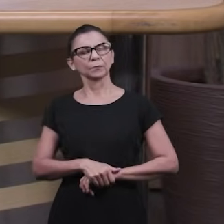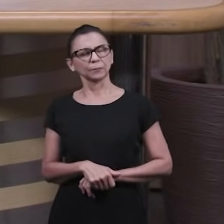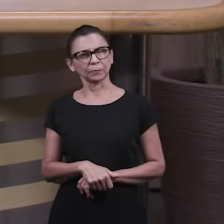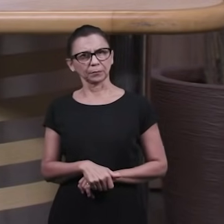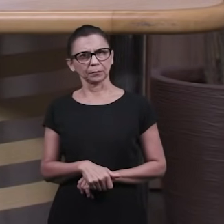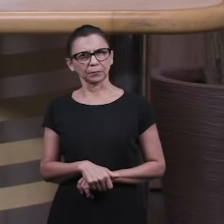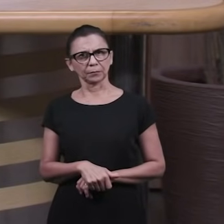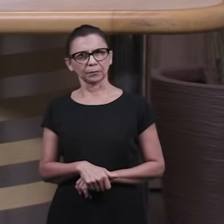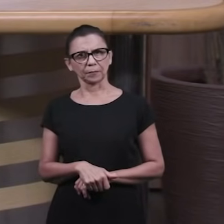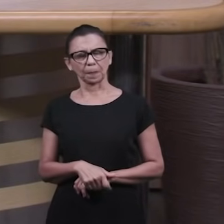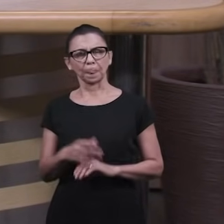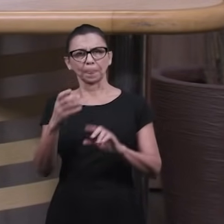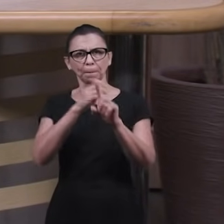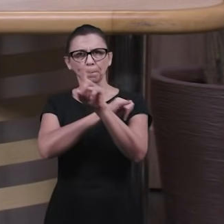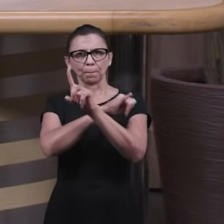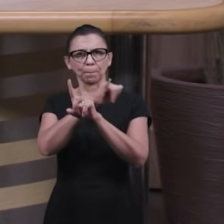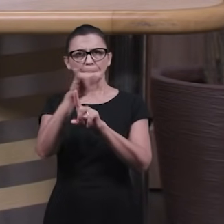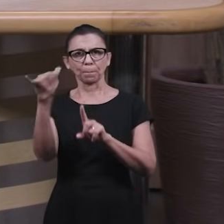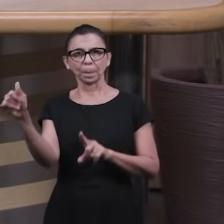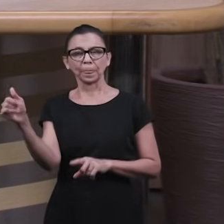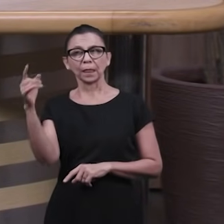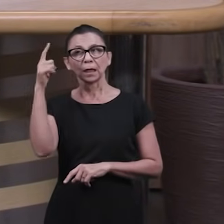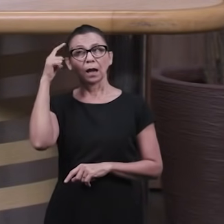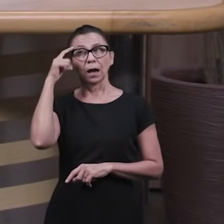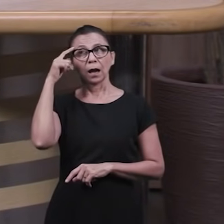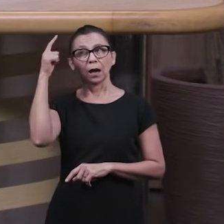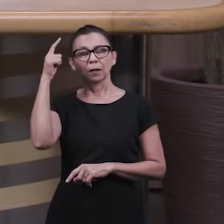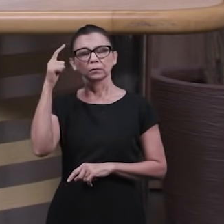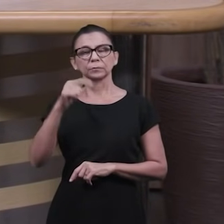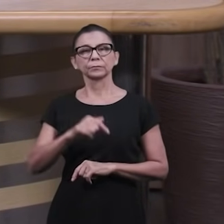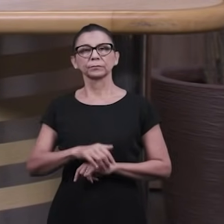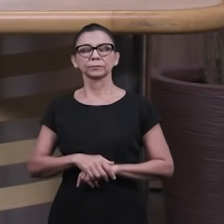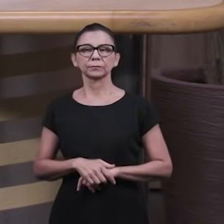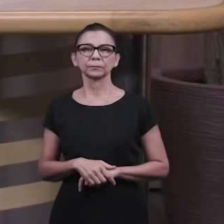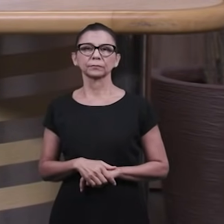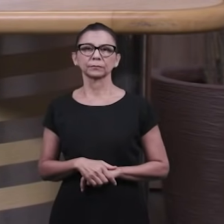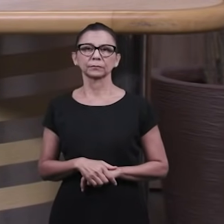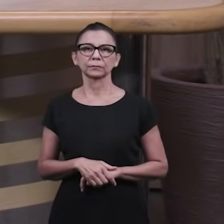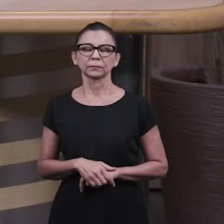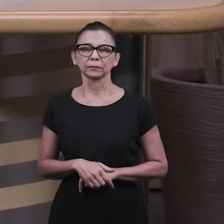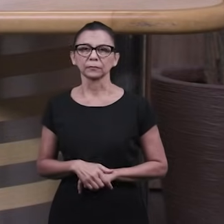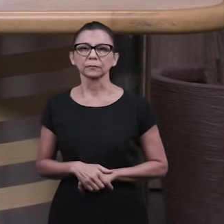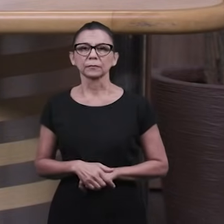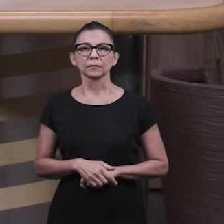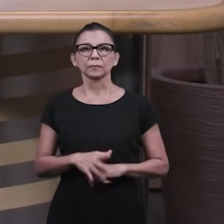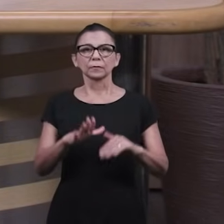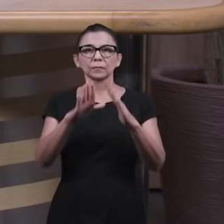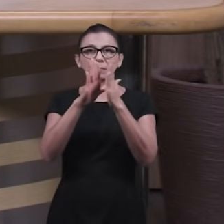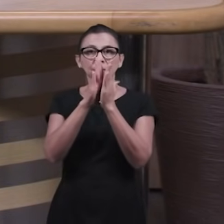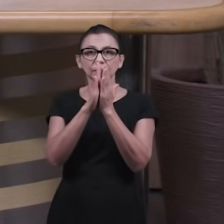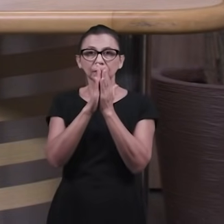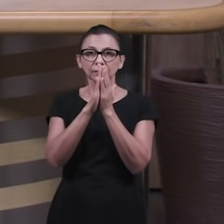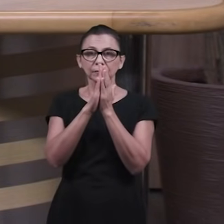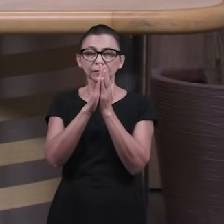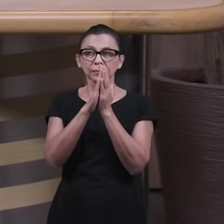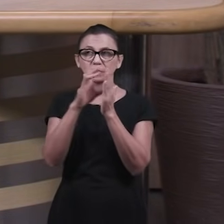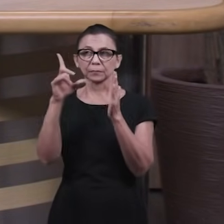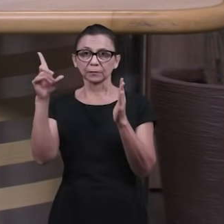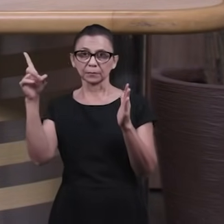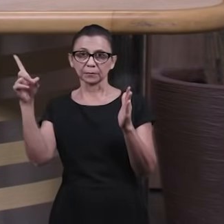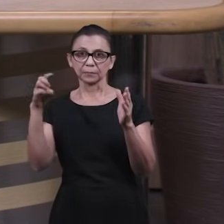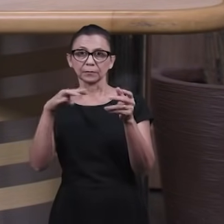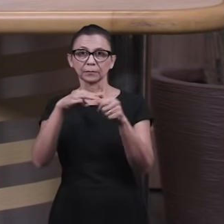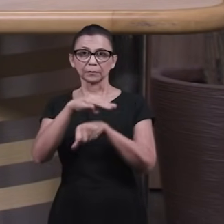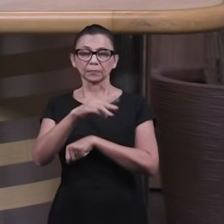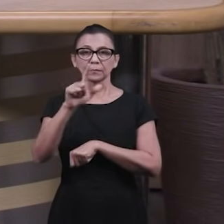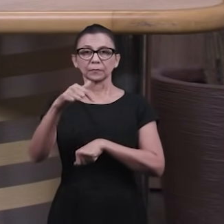uma coisa que nos deu um norte. O ministério, então, biblicamente, ele é uma